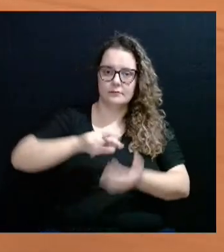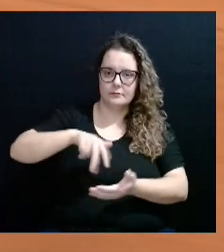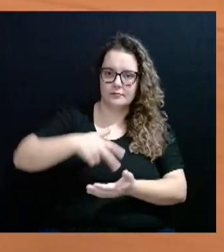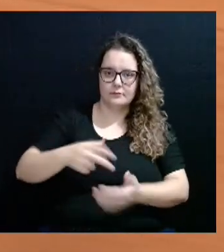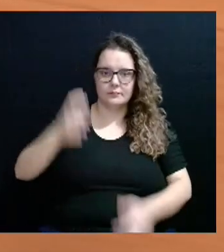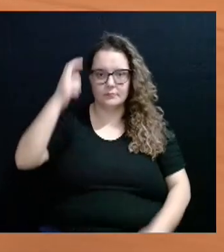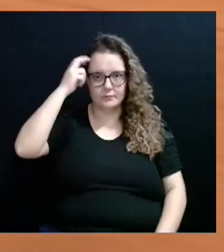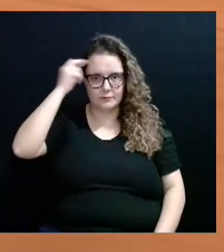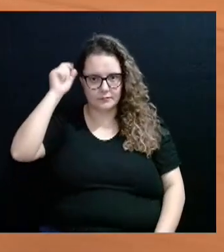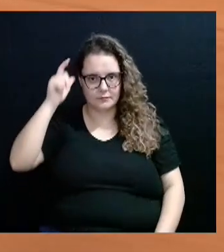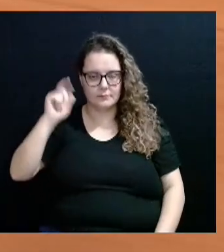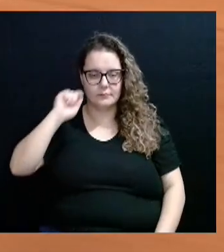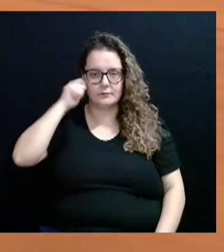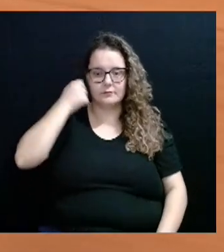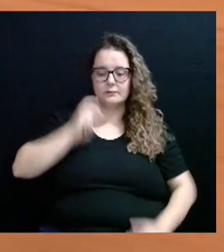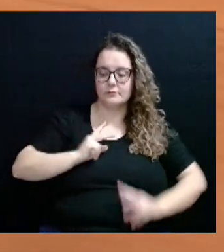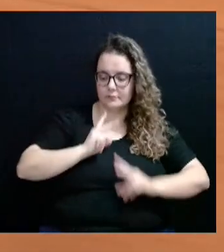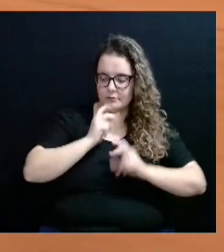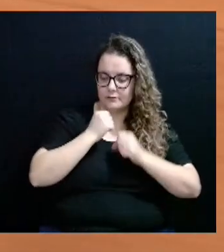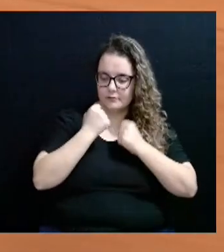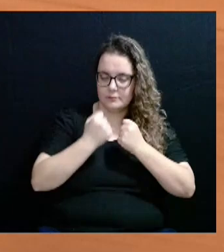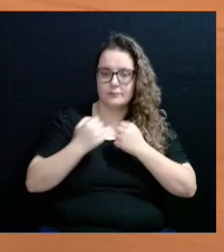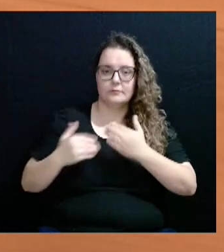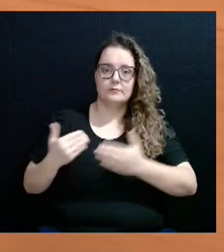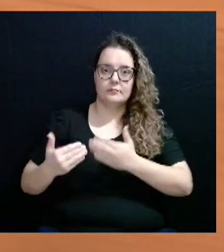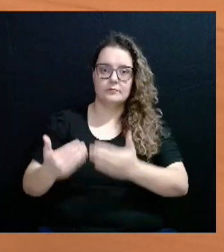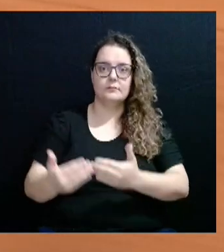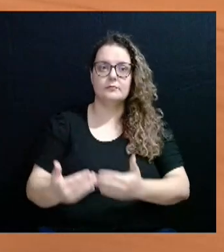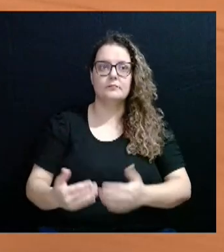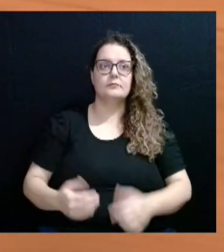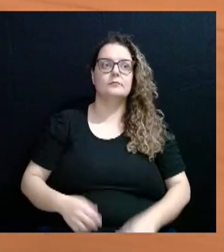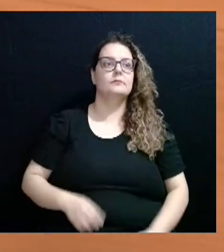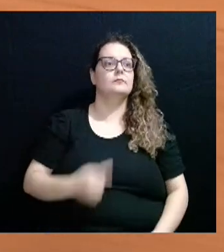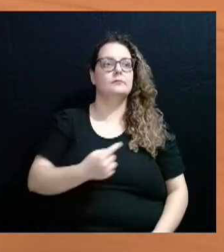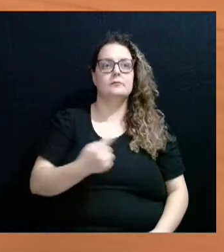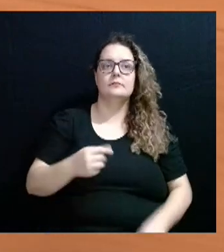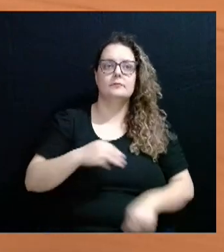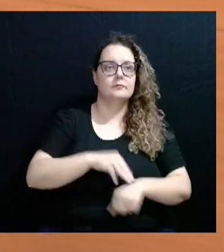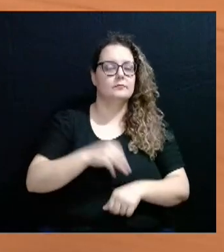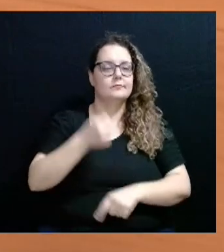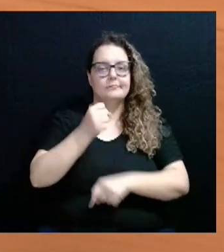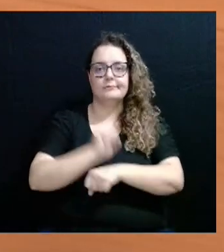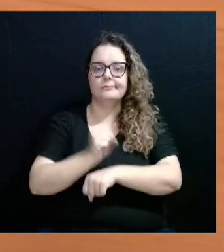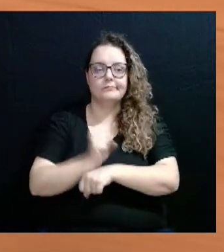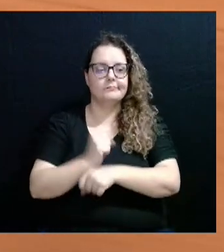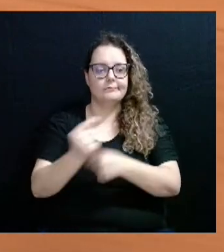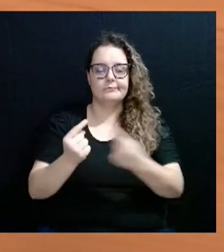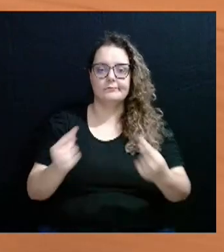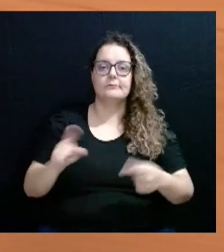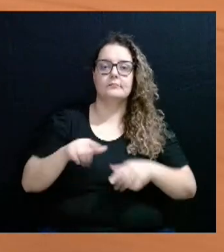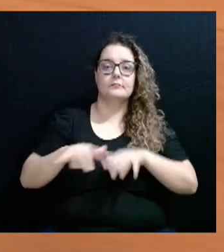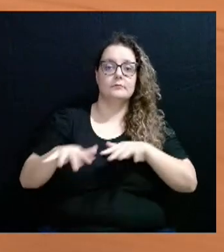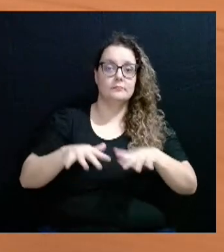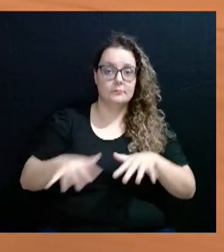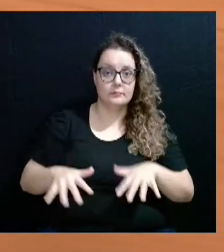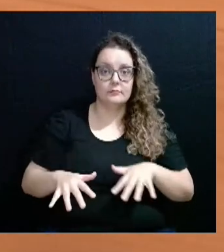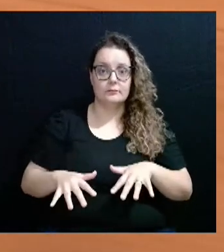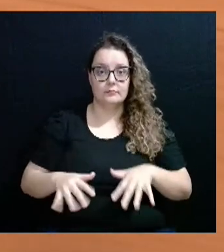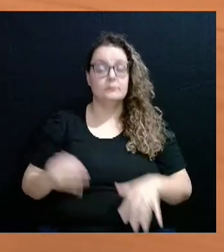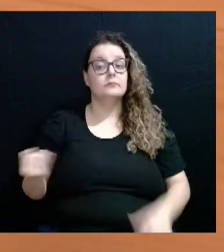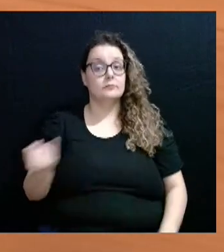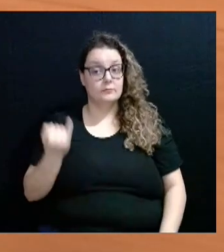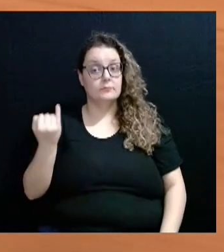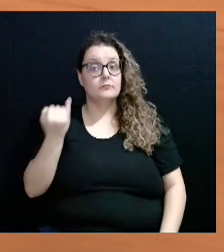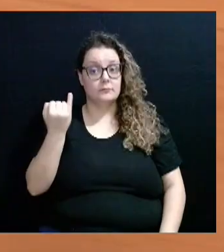vem se fortalecendo dia após dia, minuto após minuto, segundo após segundo, é um movimento, bem importante para esse momento que